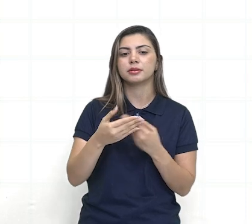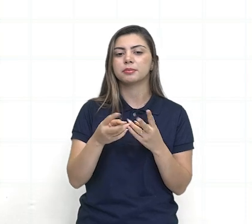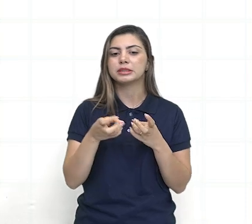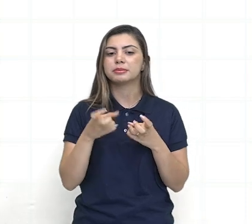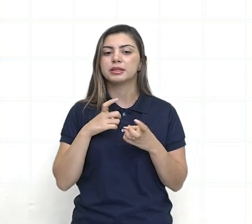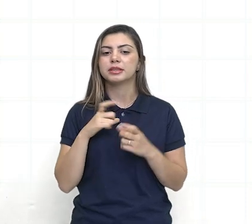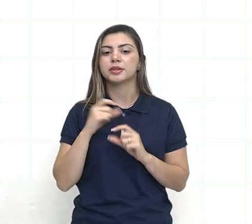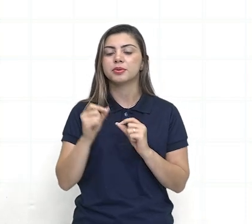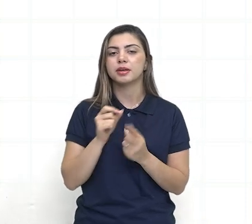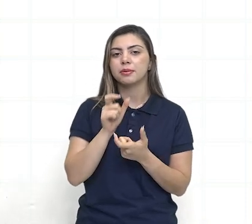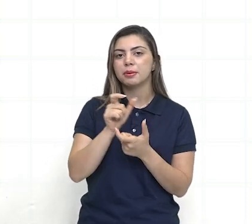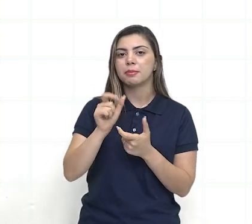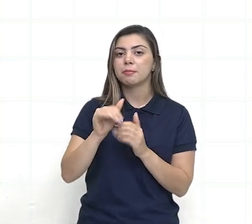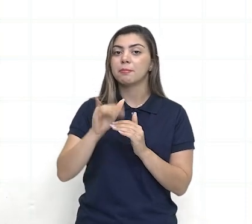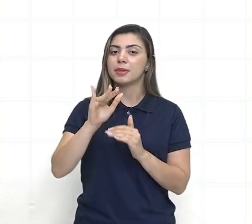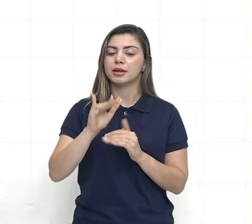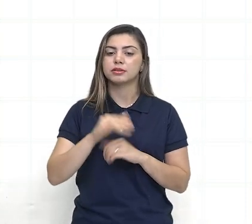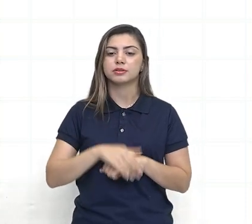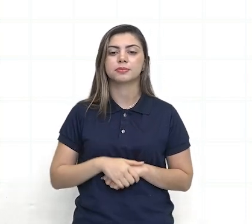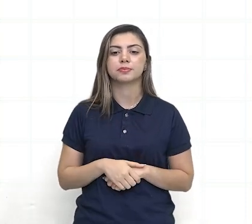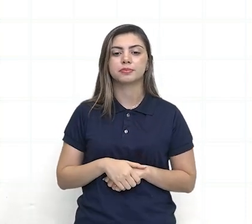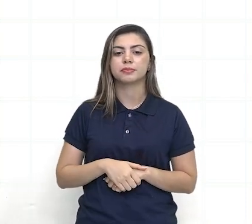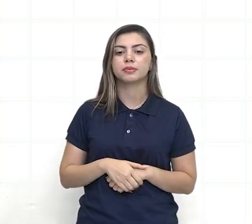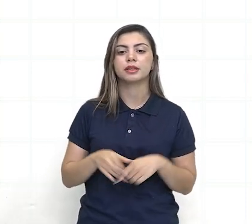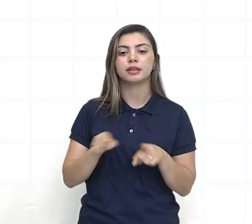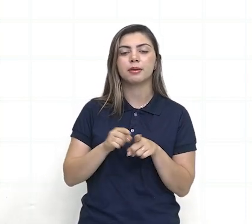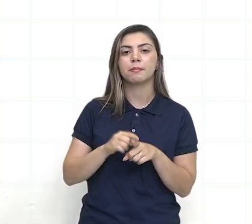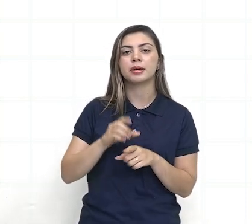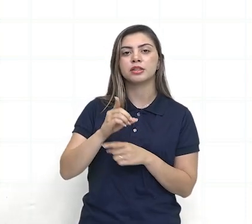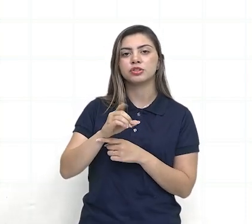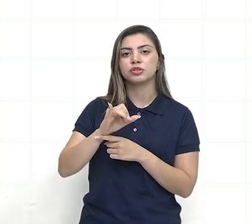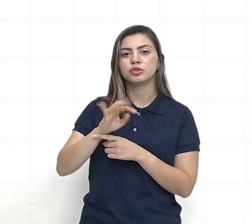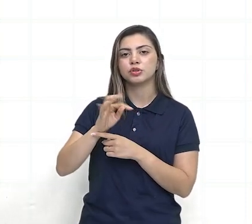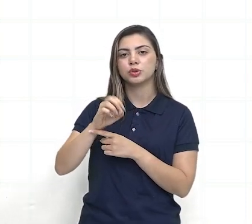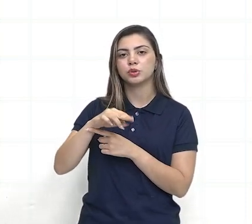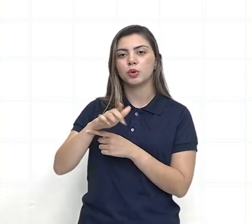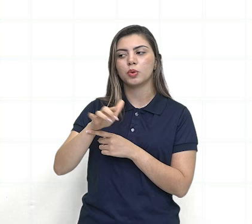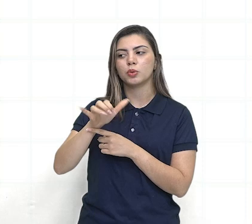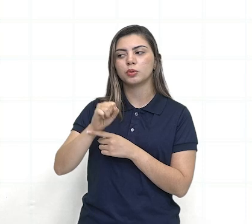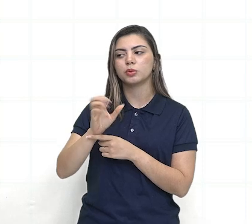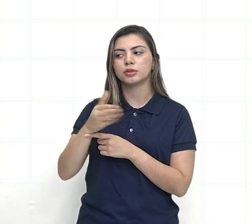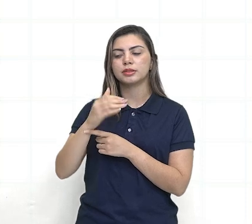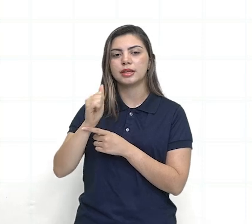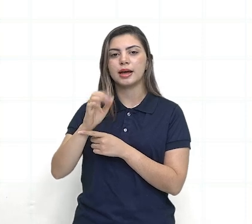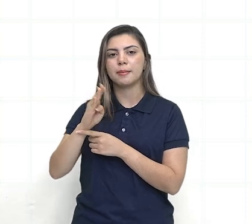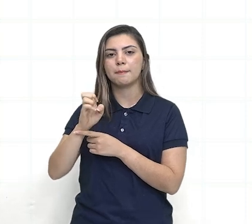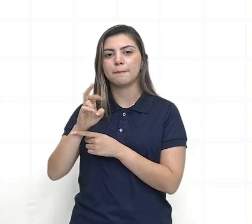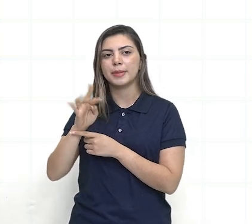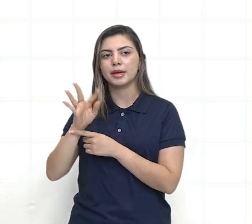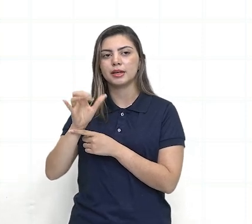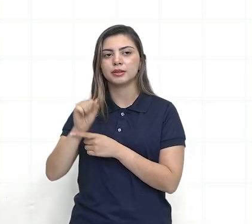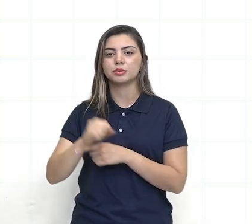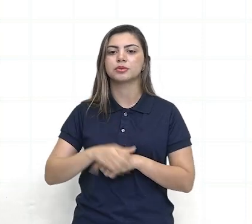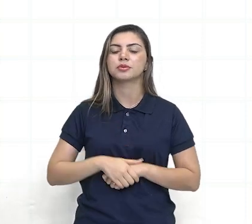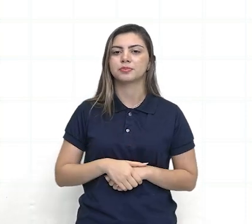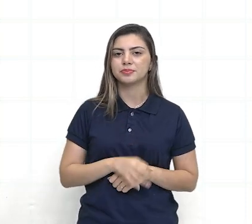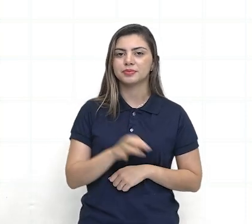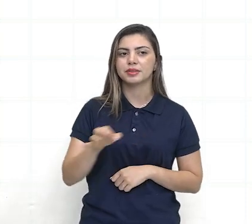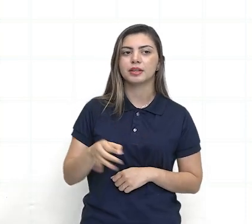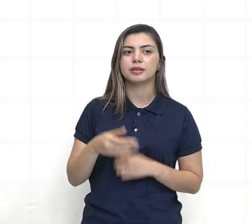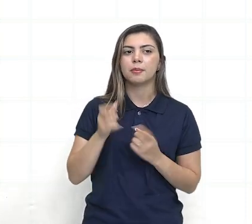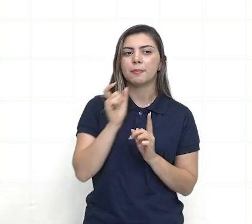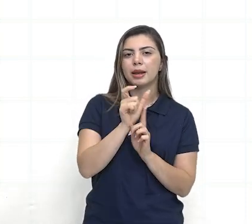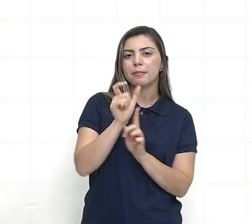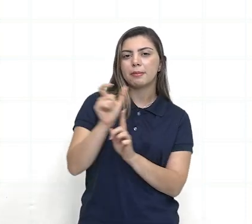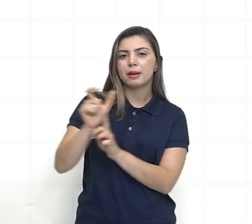uma sílaba. Parabéns. Olha aqui os ditongos abertos. Papéis, herói, chapéu, certo?